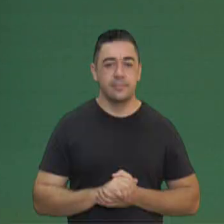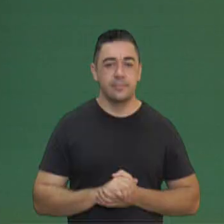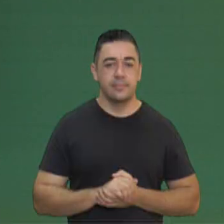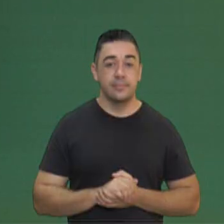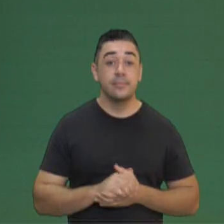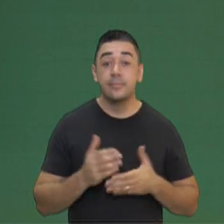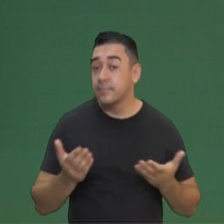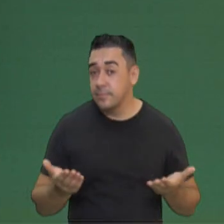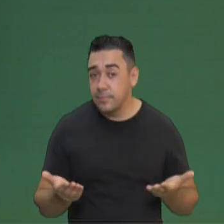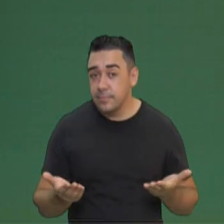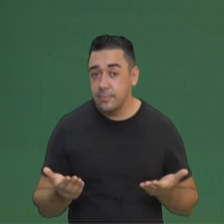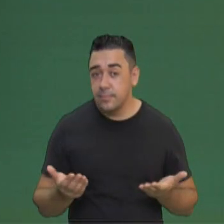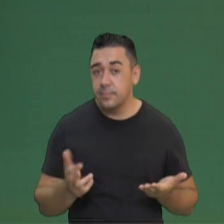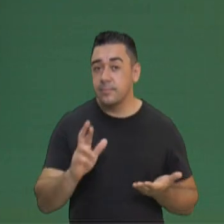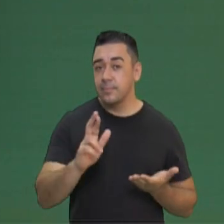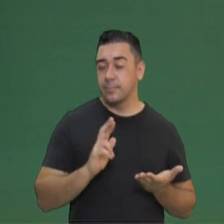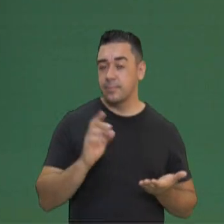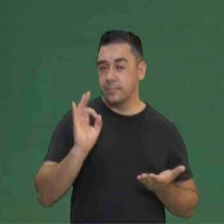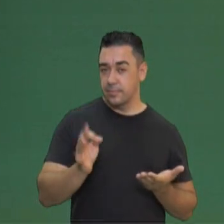E aí?